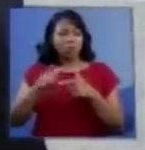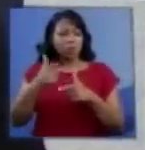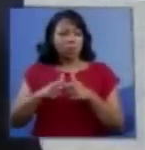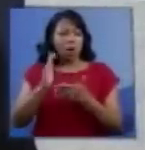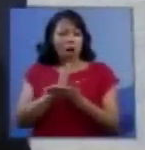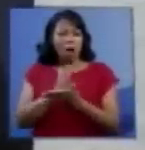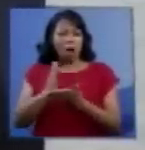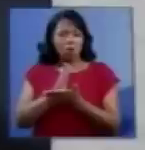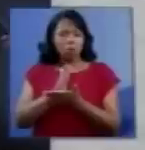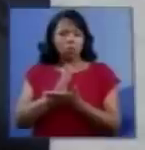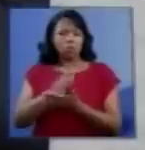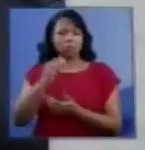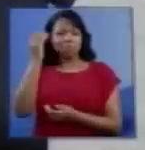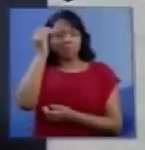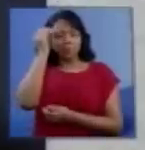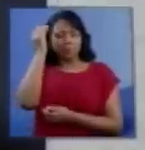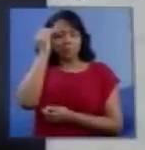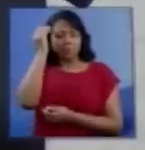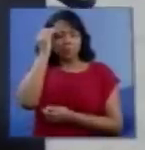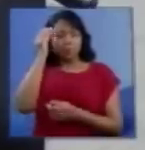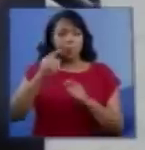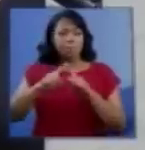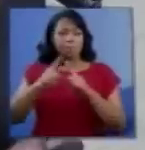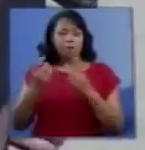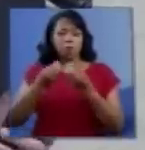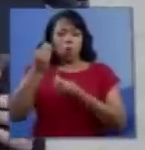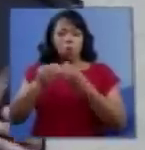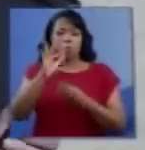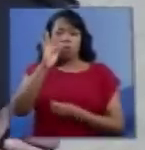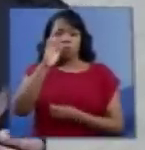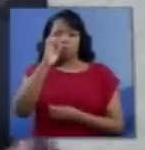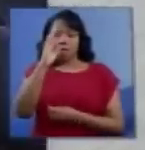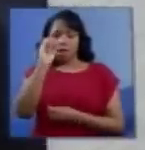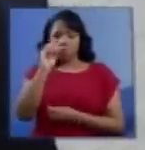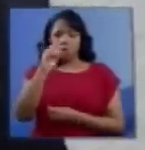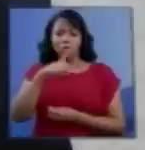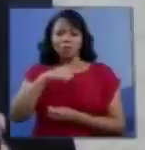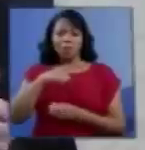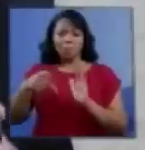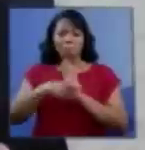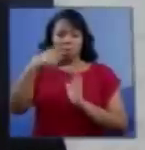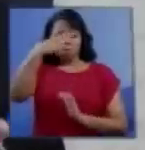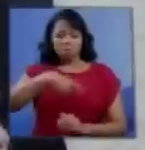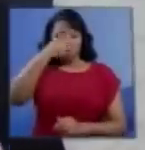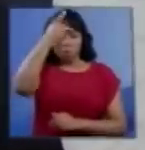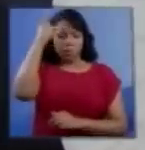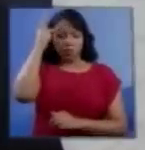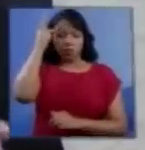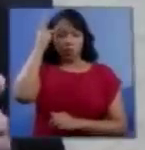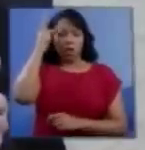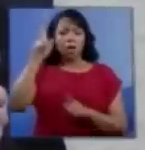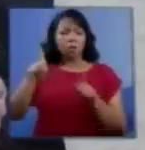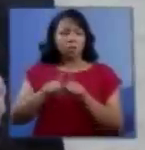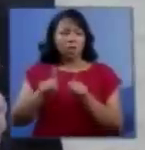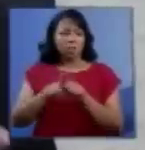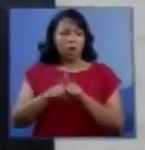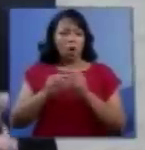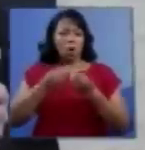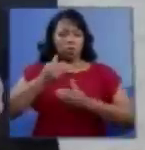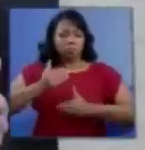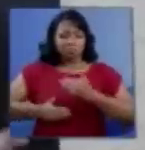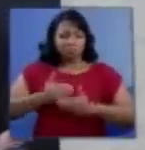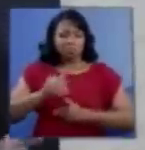algum embasamento mas como o feto tem o Genoma Humano todos os dados das